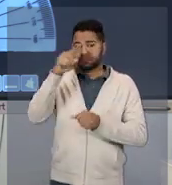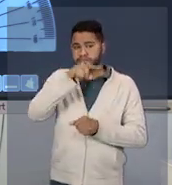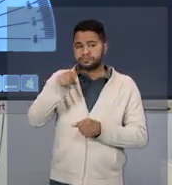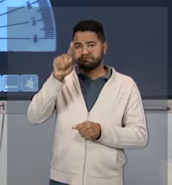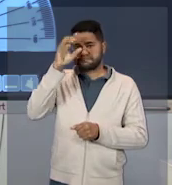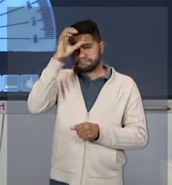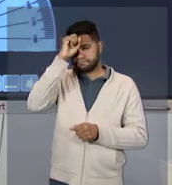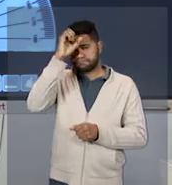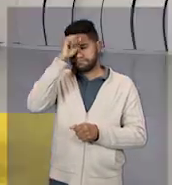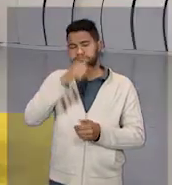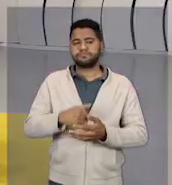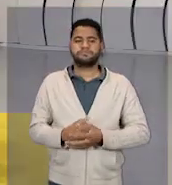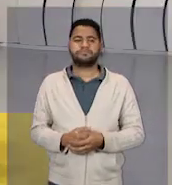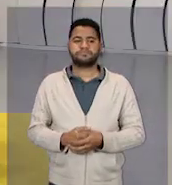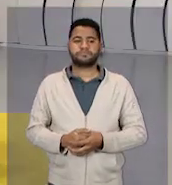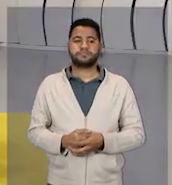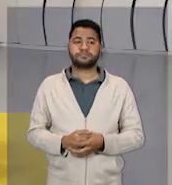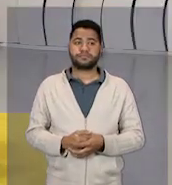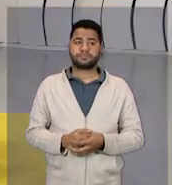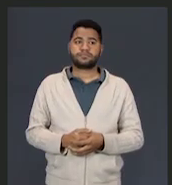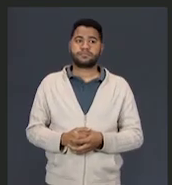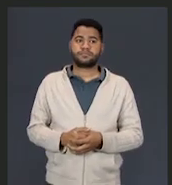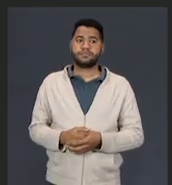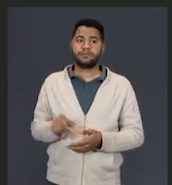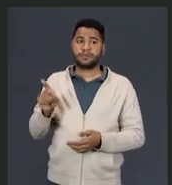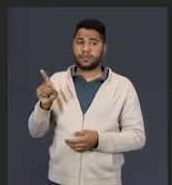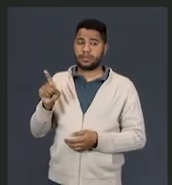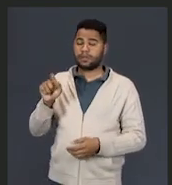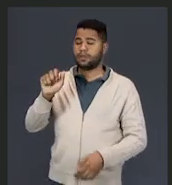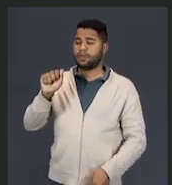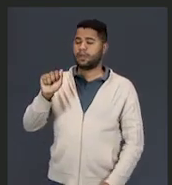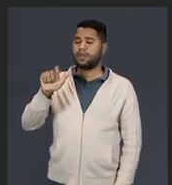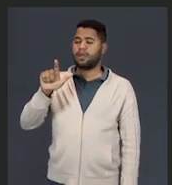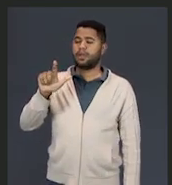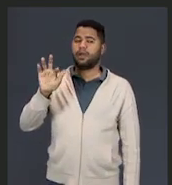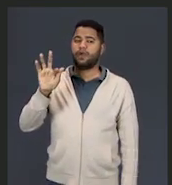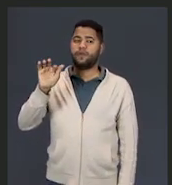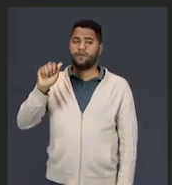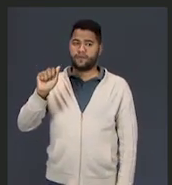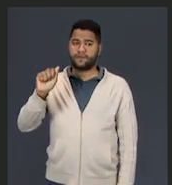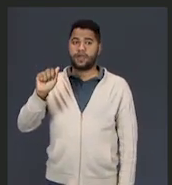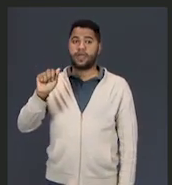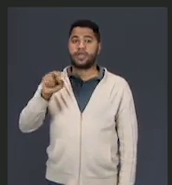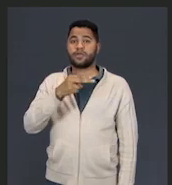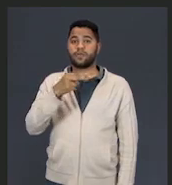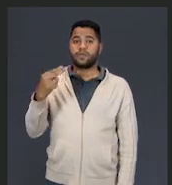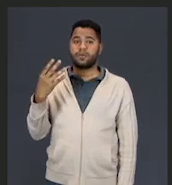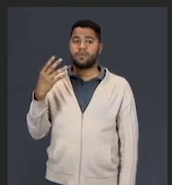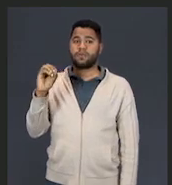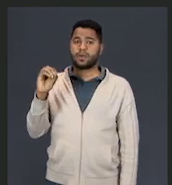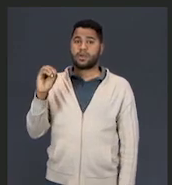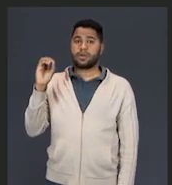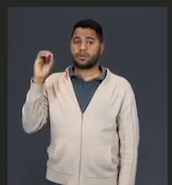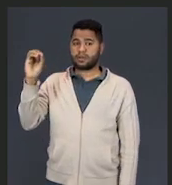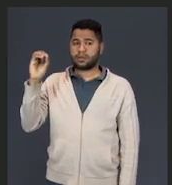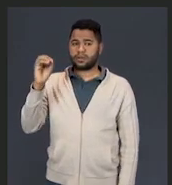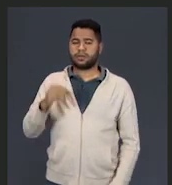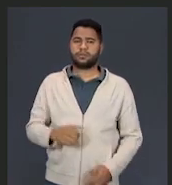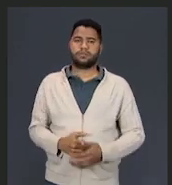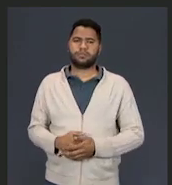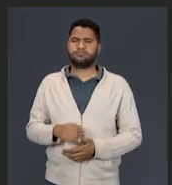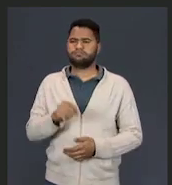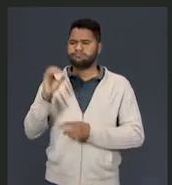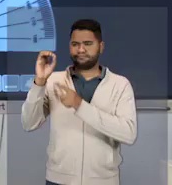começar com a letra grega. Então, alfa é igual a 40 graus. Tem essa bolinha aqui em cima, tá vendo? Isso aqui é graus. Você já